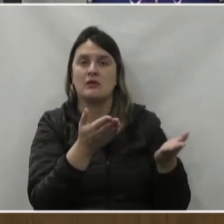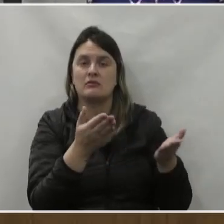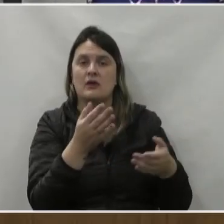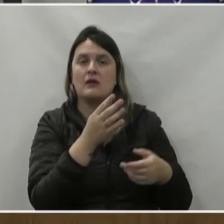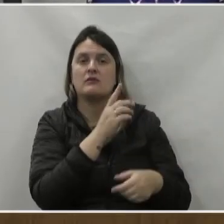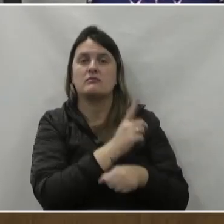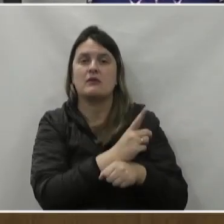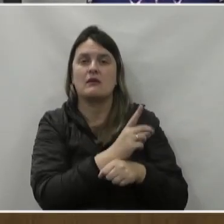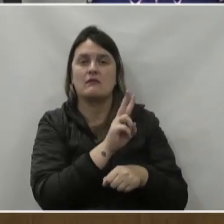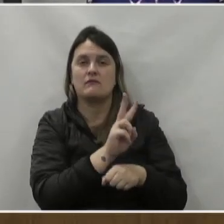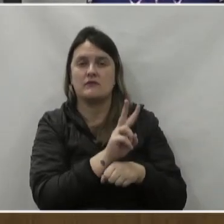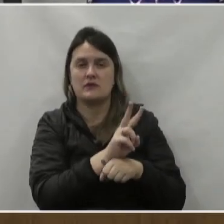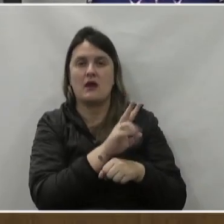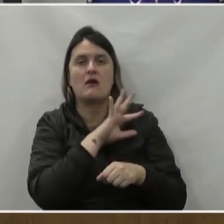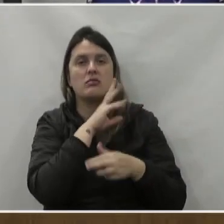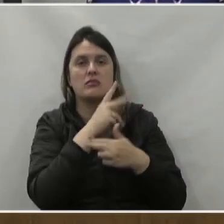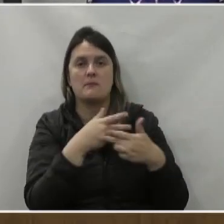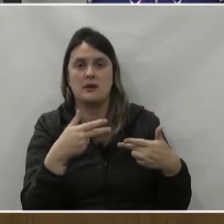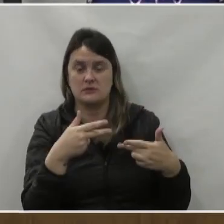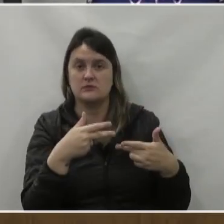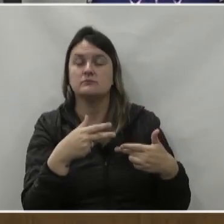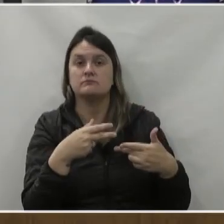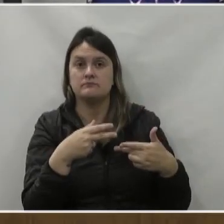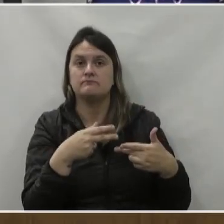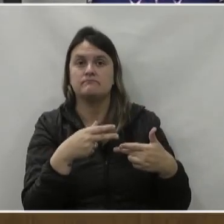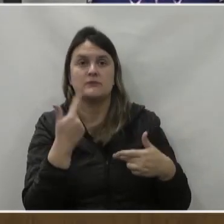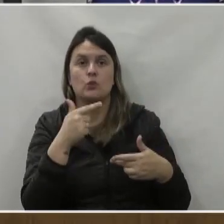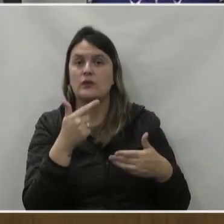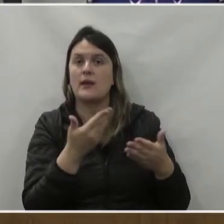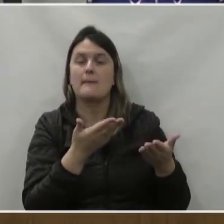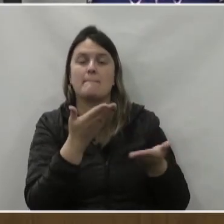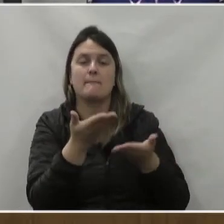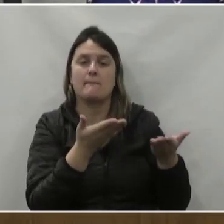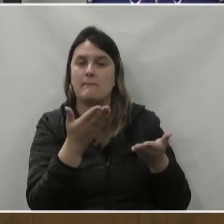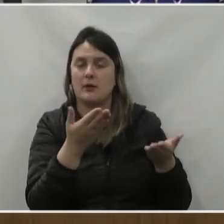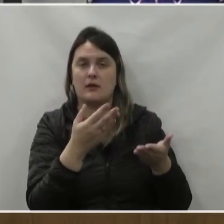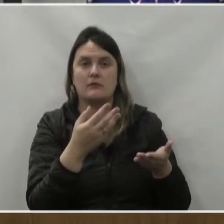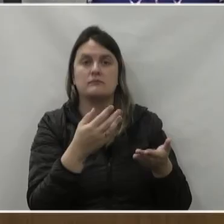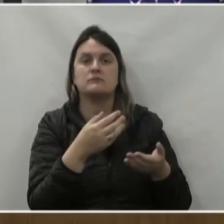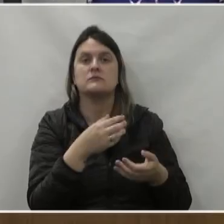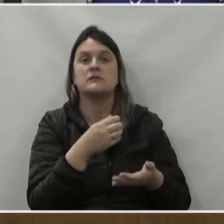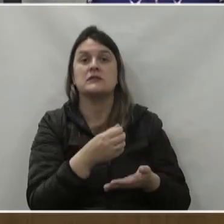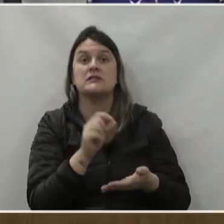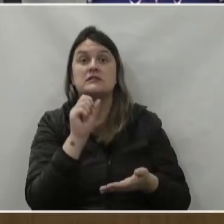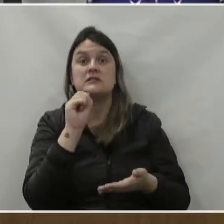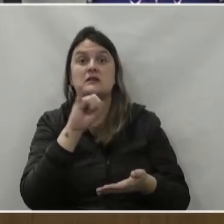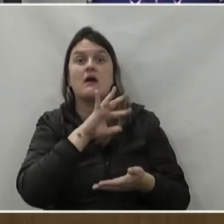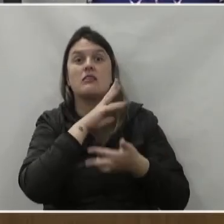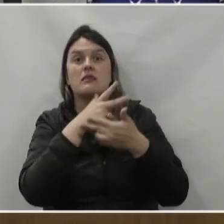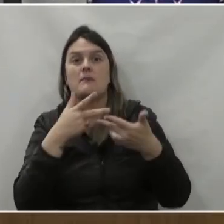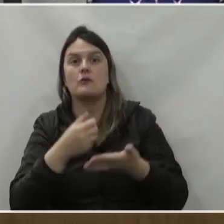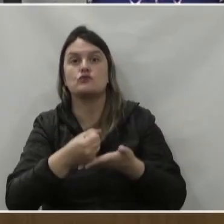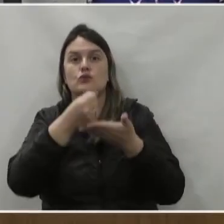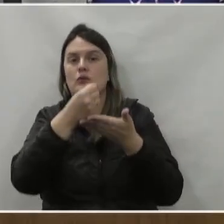defesa animal, serviço essencial para o socorro de animais em situação de risco, abandono ou